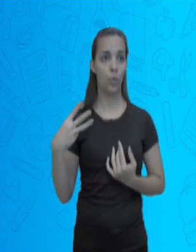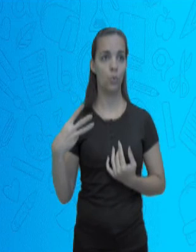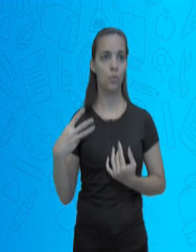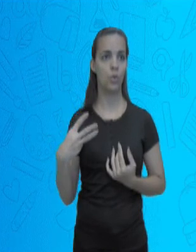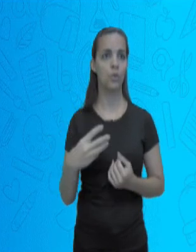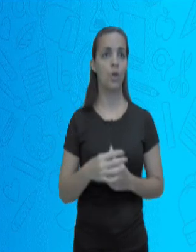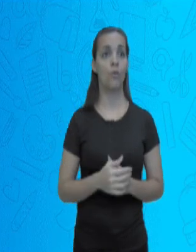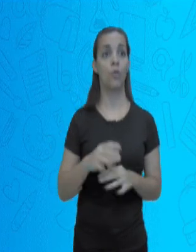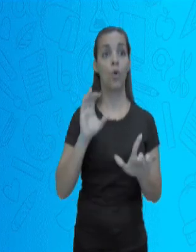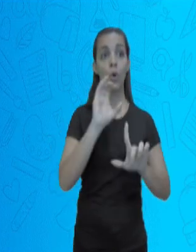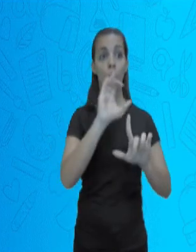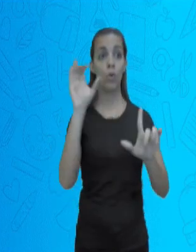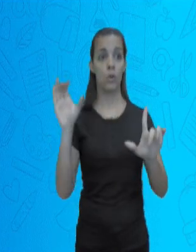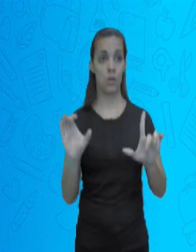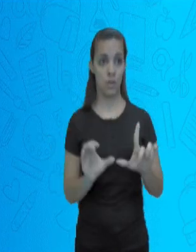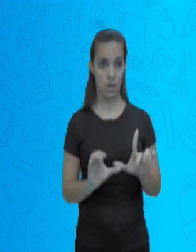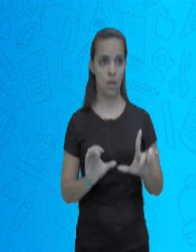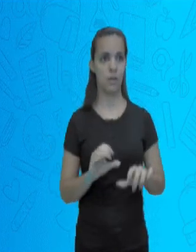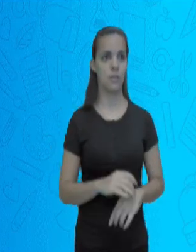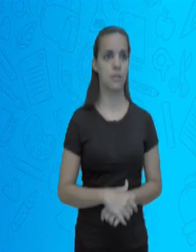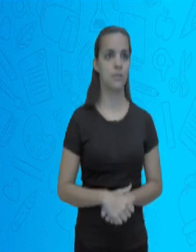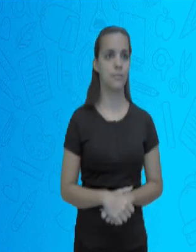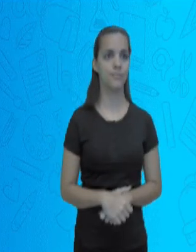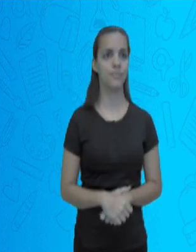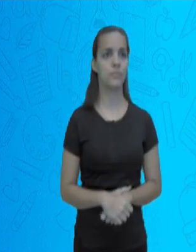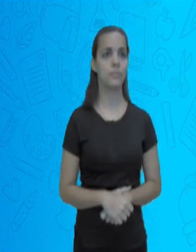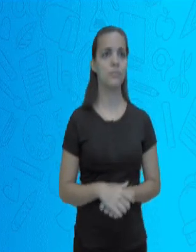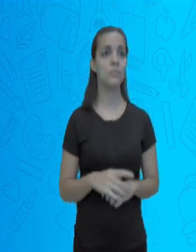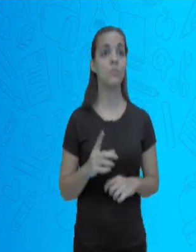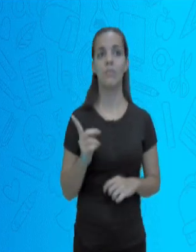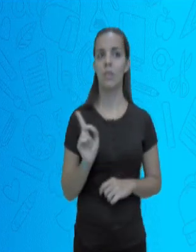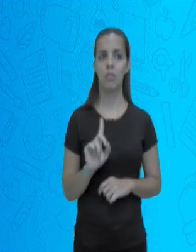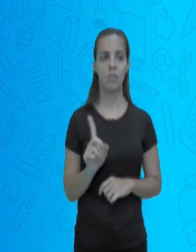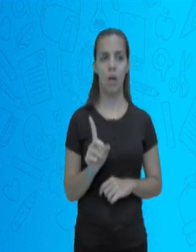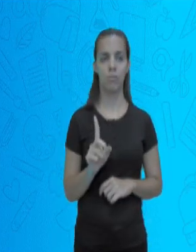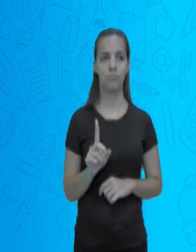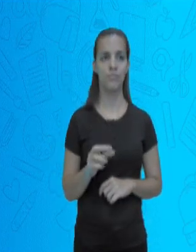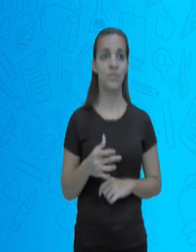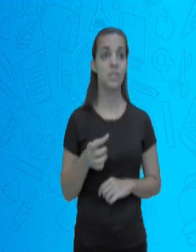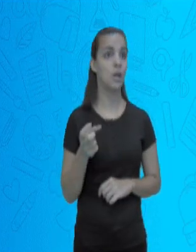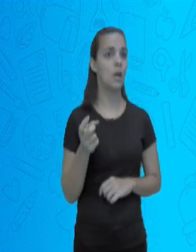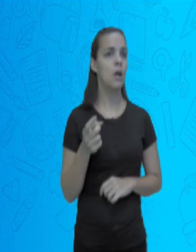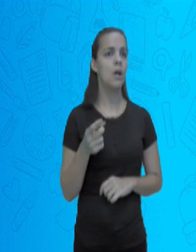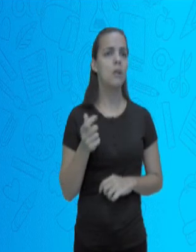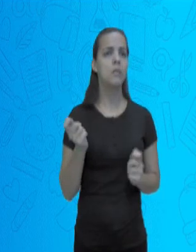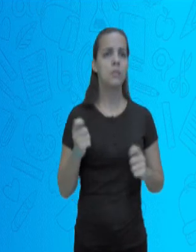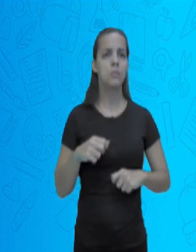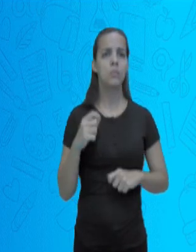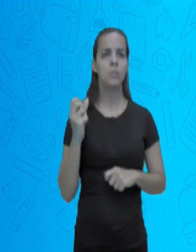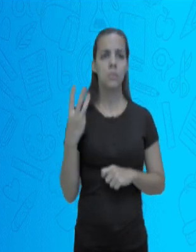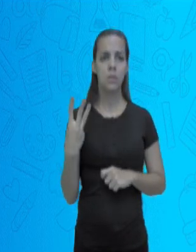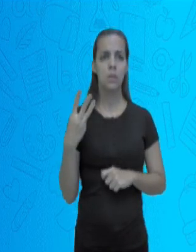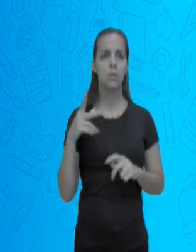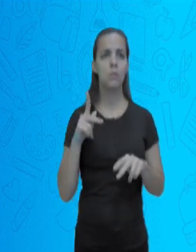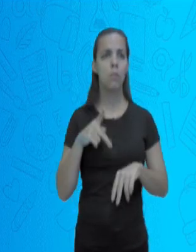Então, não. A não ser que os três pontos sejam colineares.